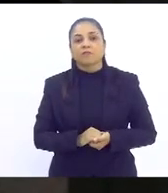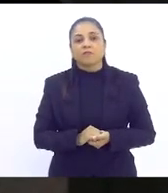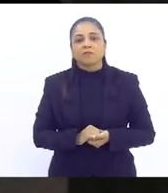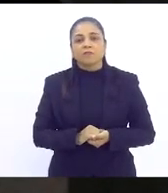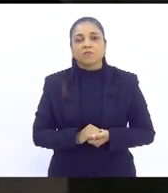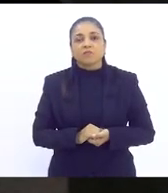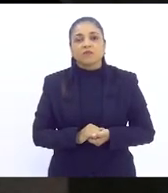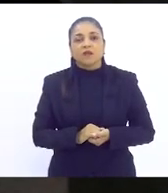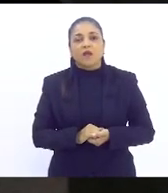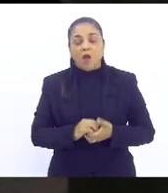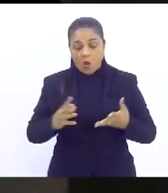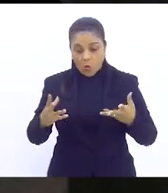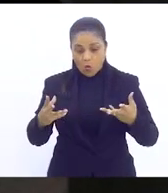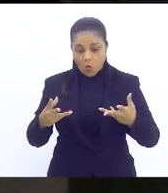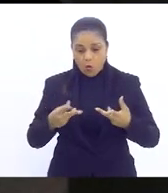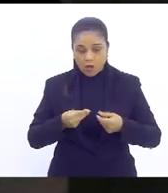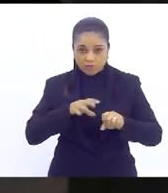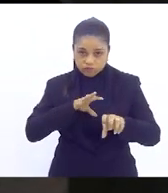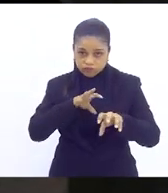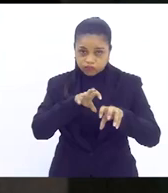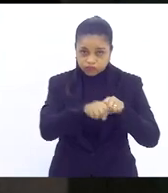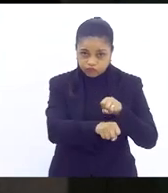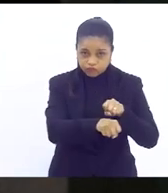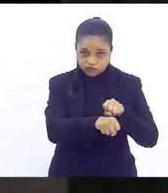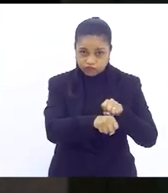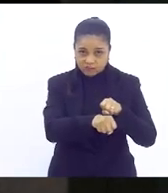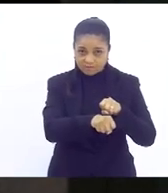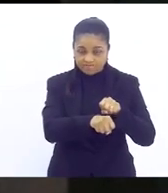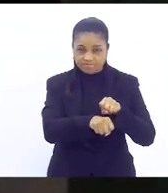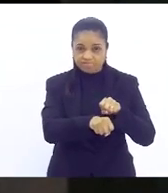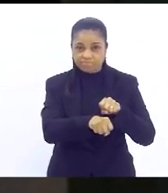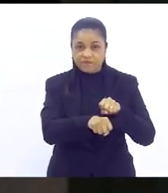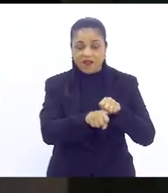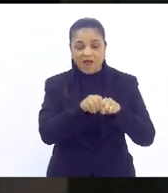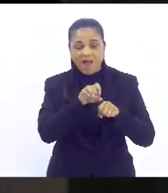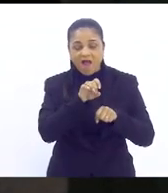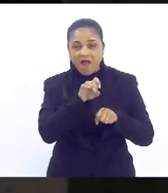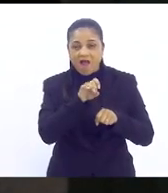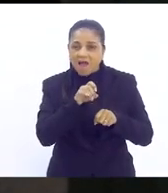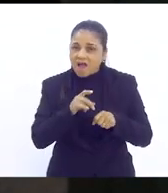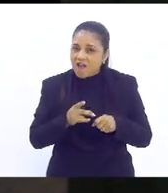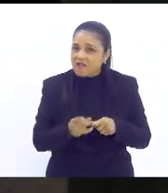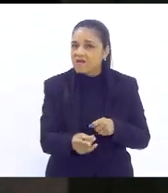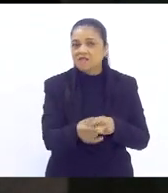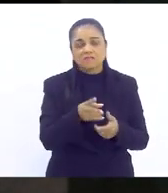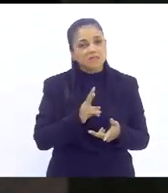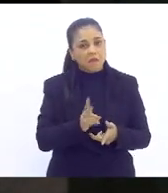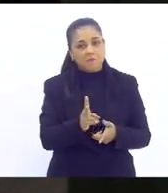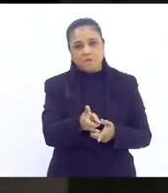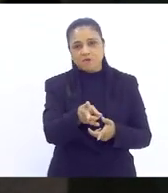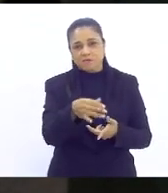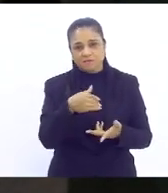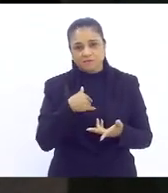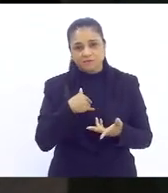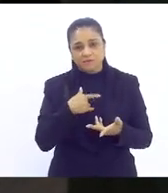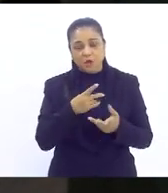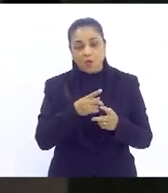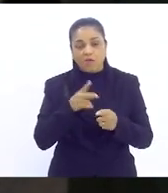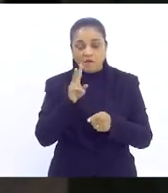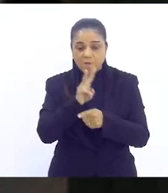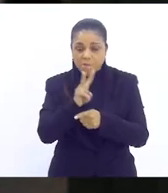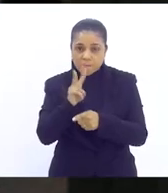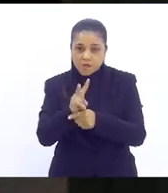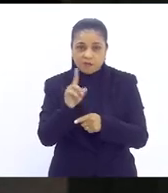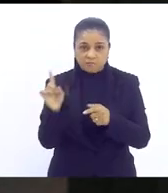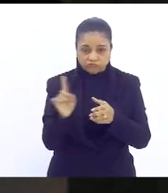além disso a qualificação que a ideia era qualificar a cada instante então ele é cedido alocado